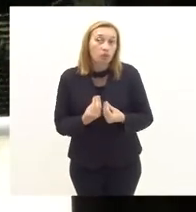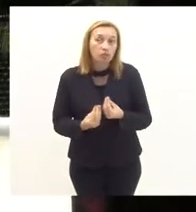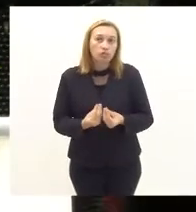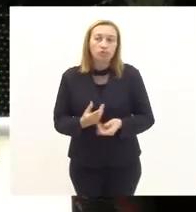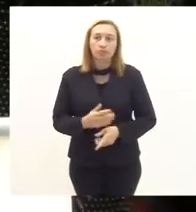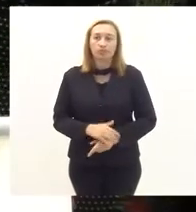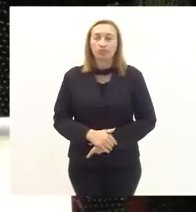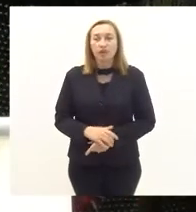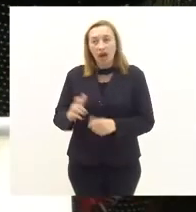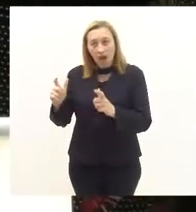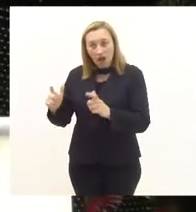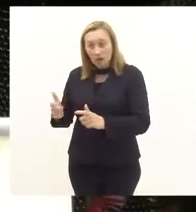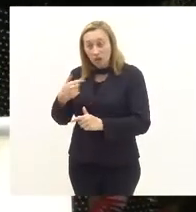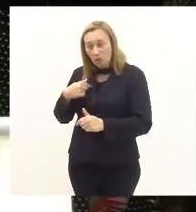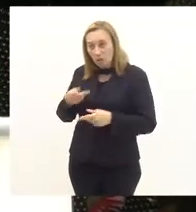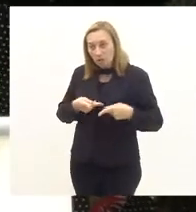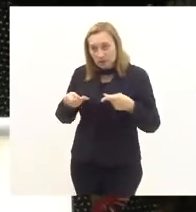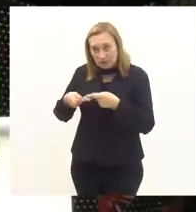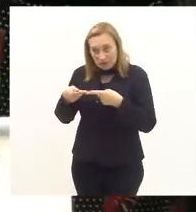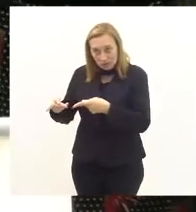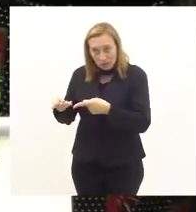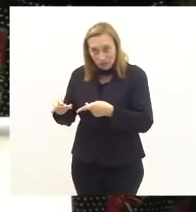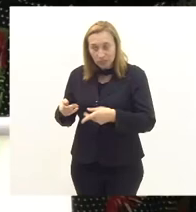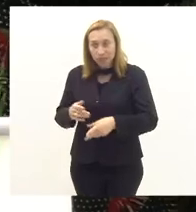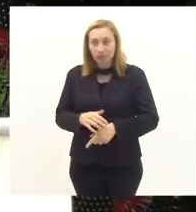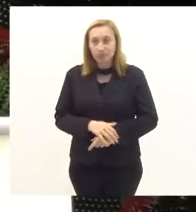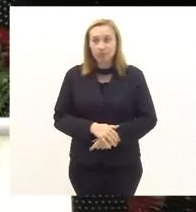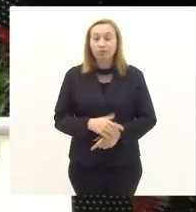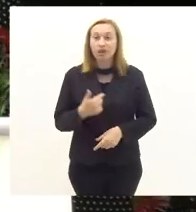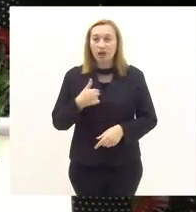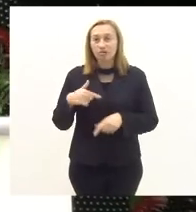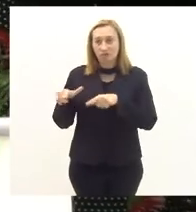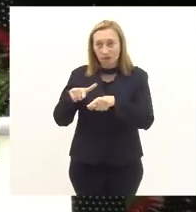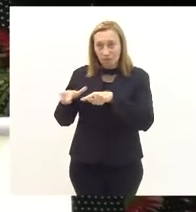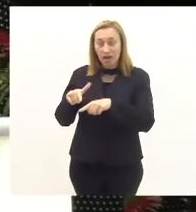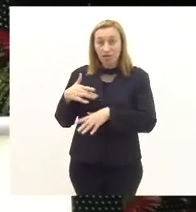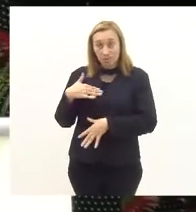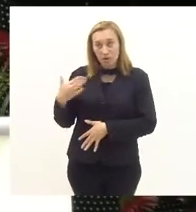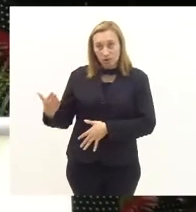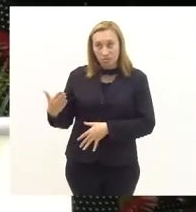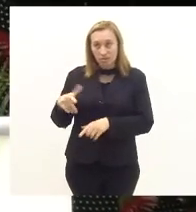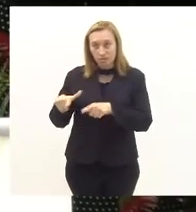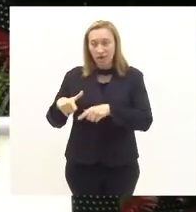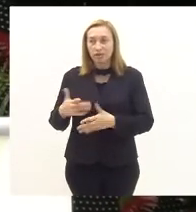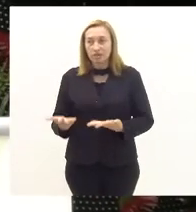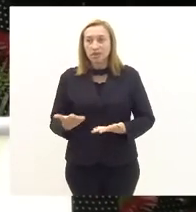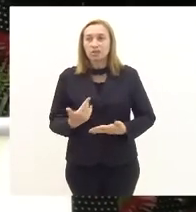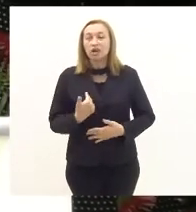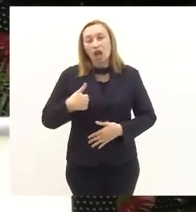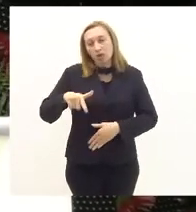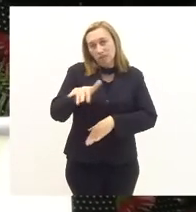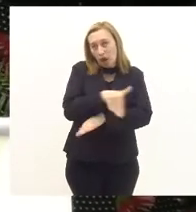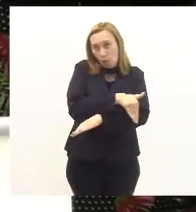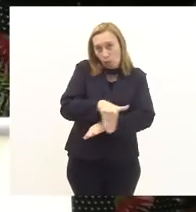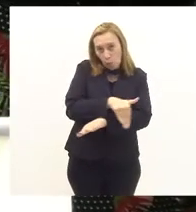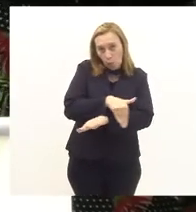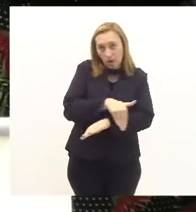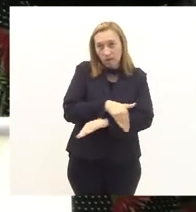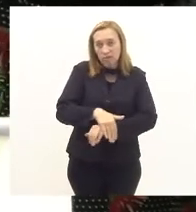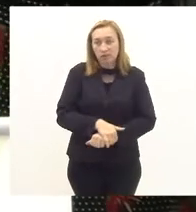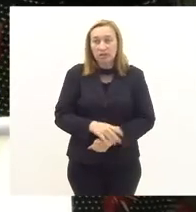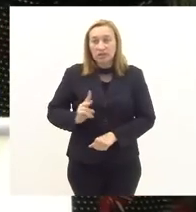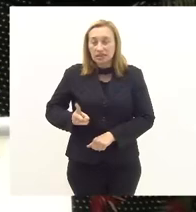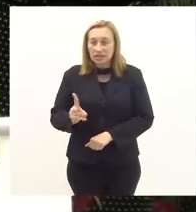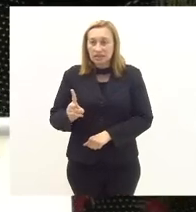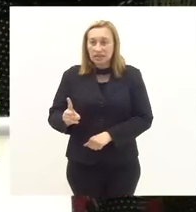aonde eu frequento, trabalho, o meu trabalho. E, tipo assim, eu tava na rua, ele sempre